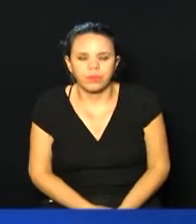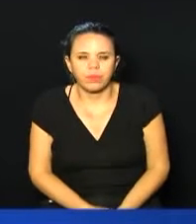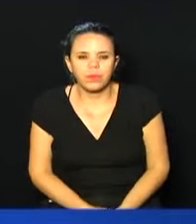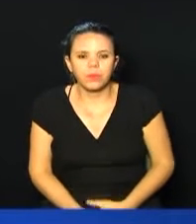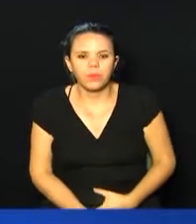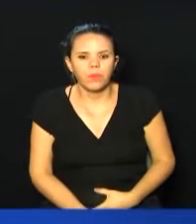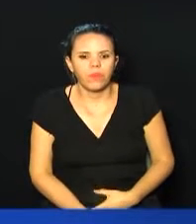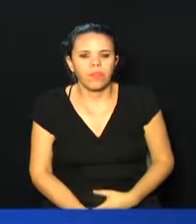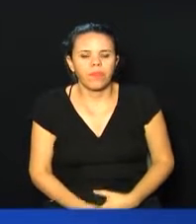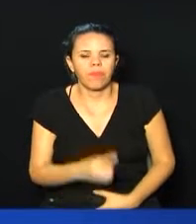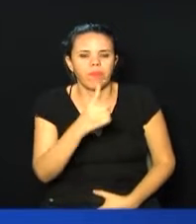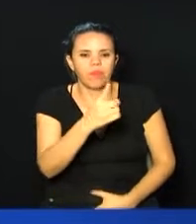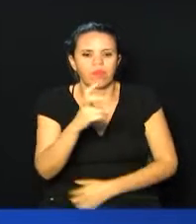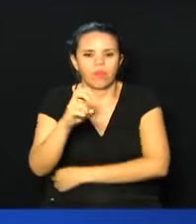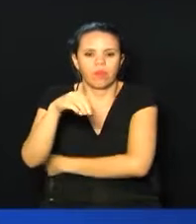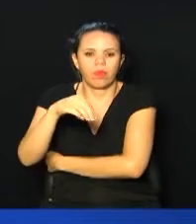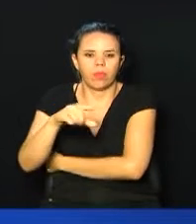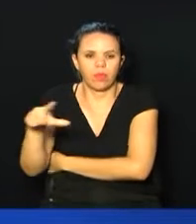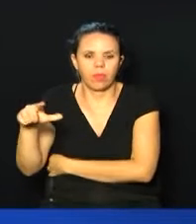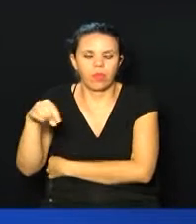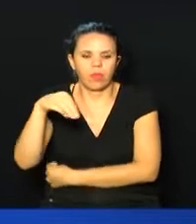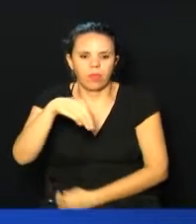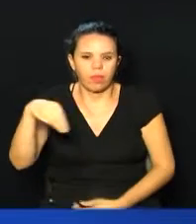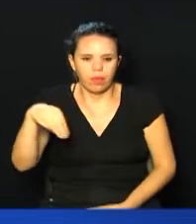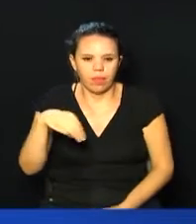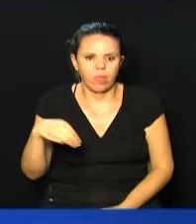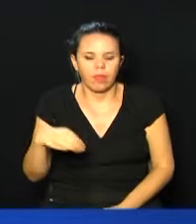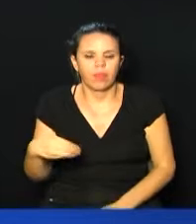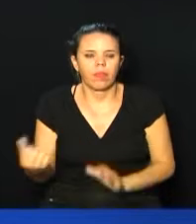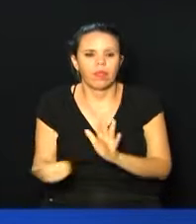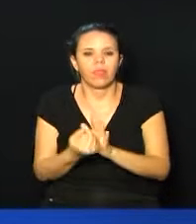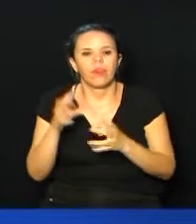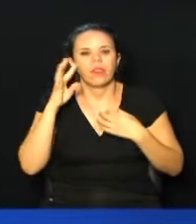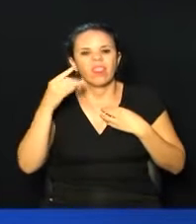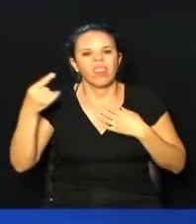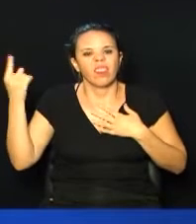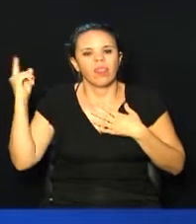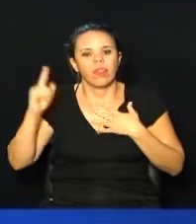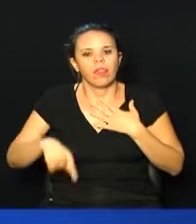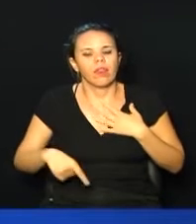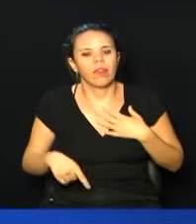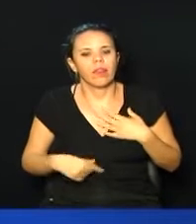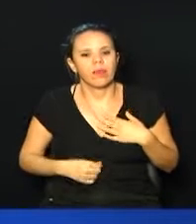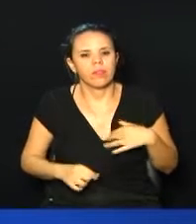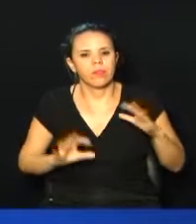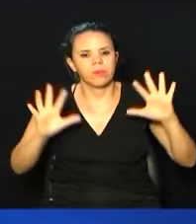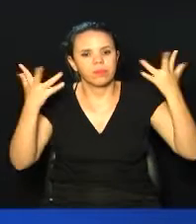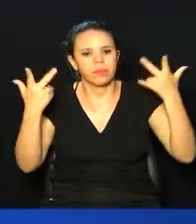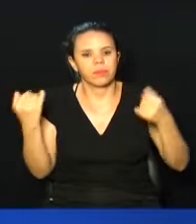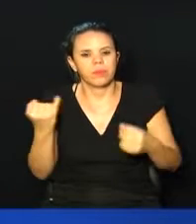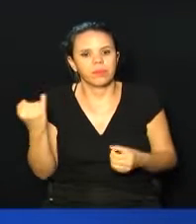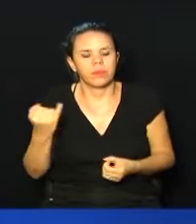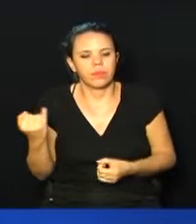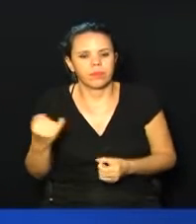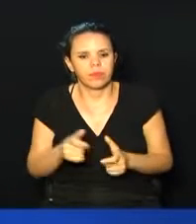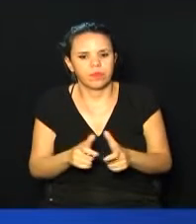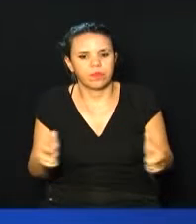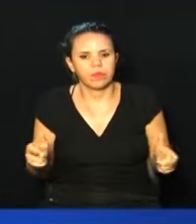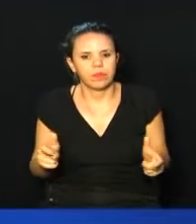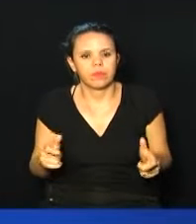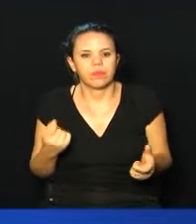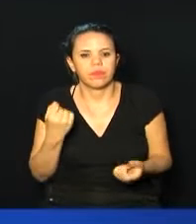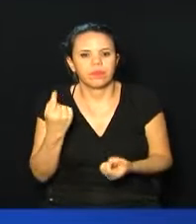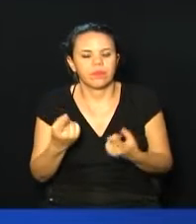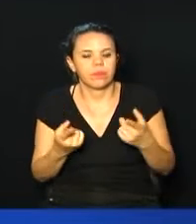que 115 milímetros, que foi registrado na última quarta-feira, é considerado um evento extremo, um evento intenso, atípico,